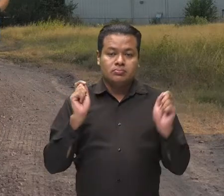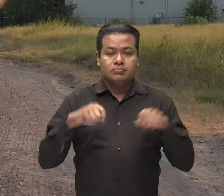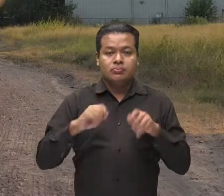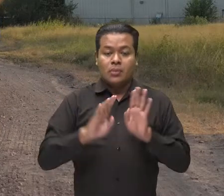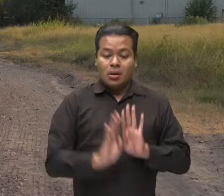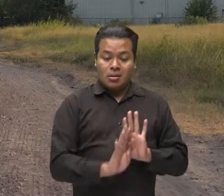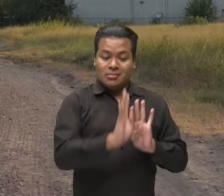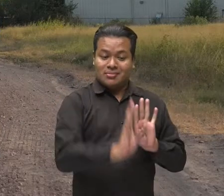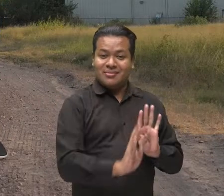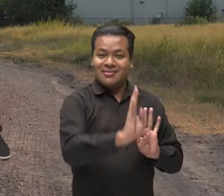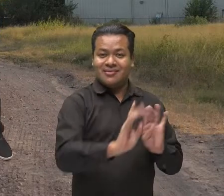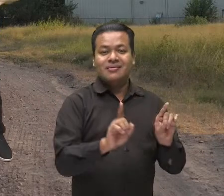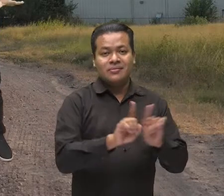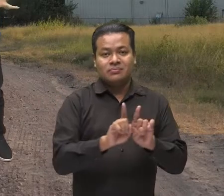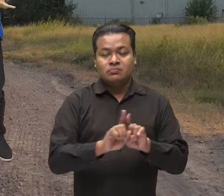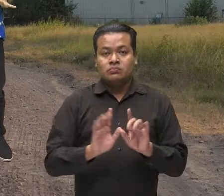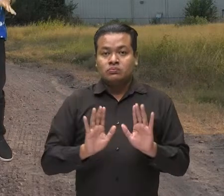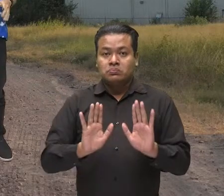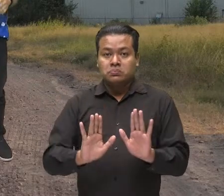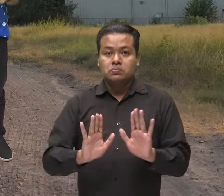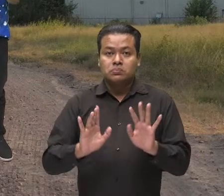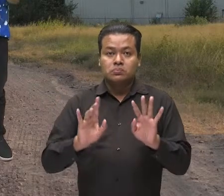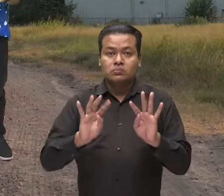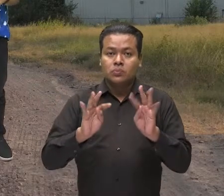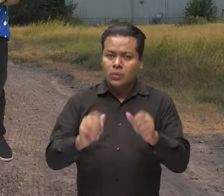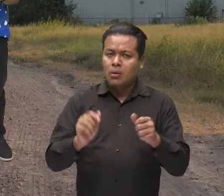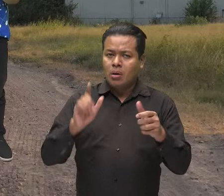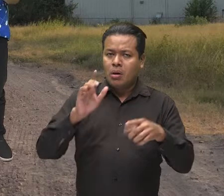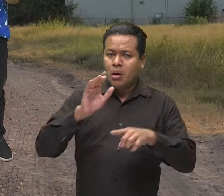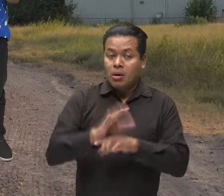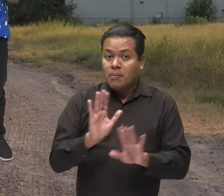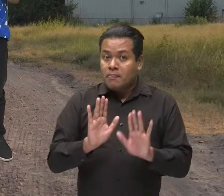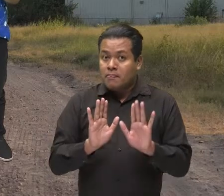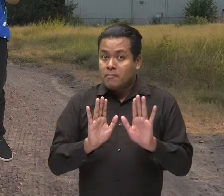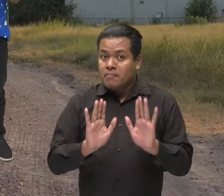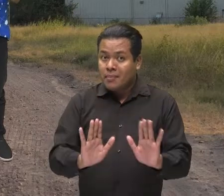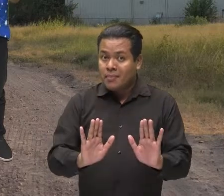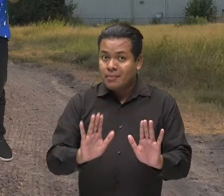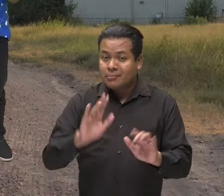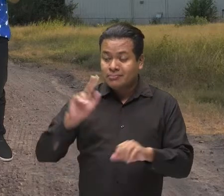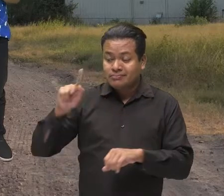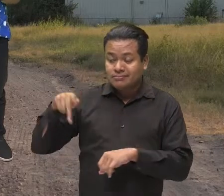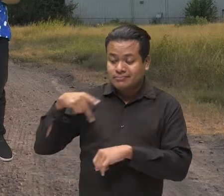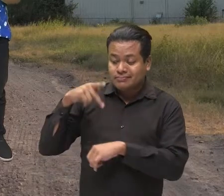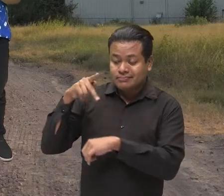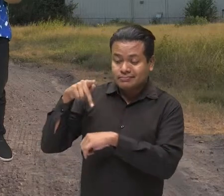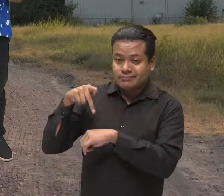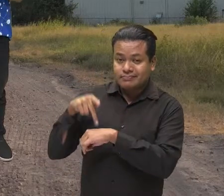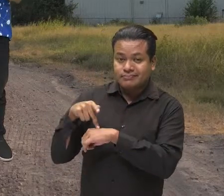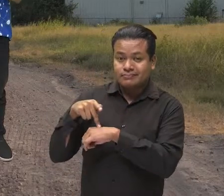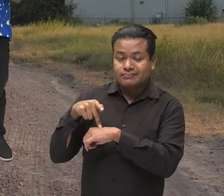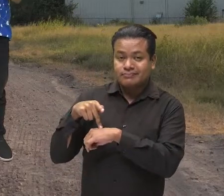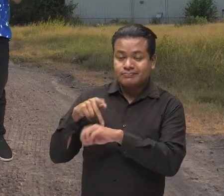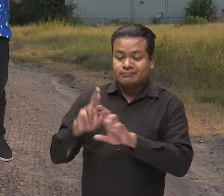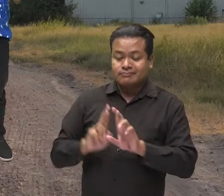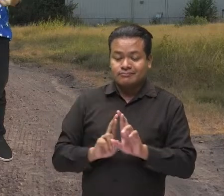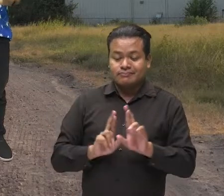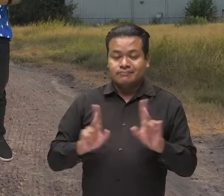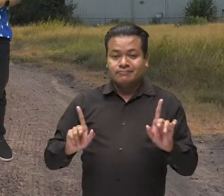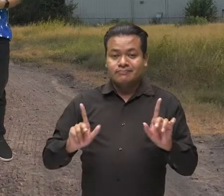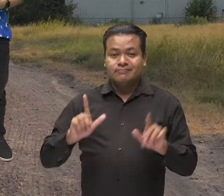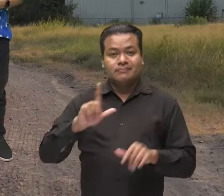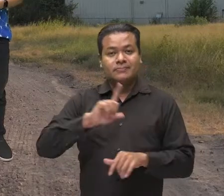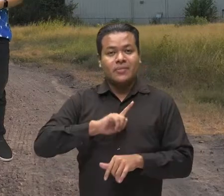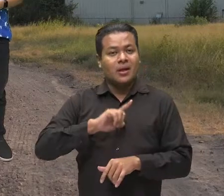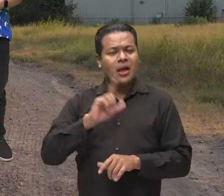cercas também, né? Tudo isso auxilia. Quando a gente fala de países para países, não necessariamente